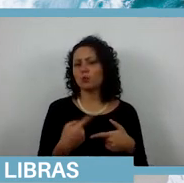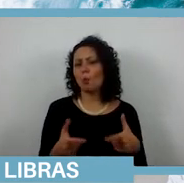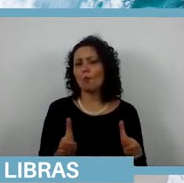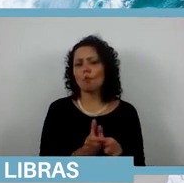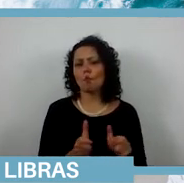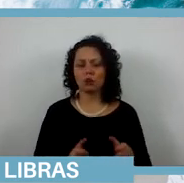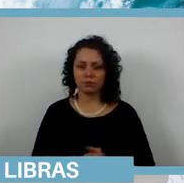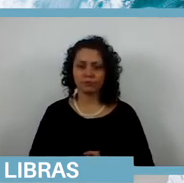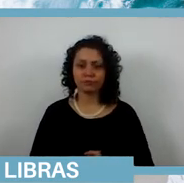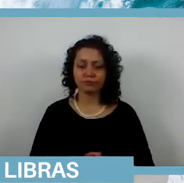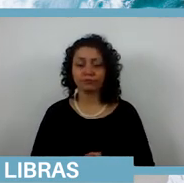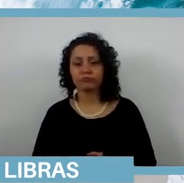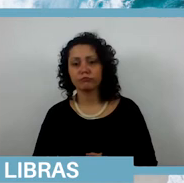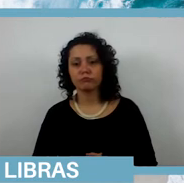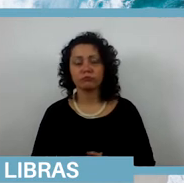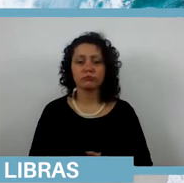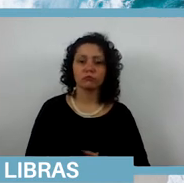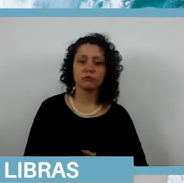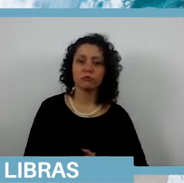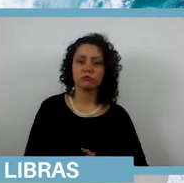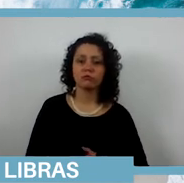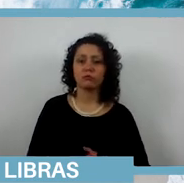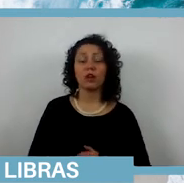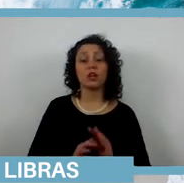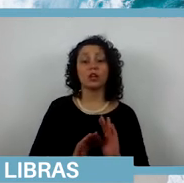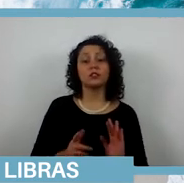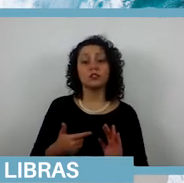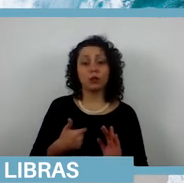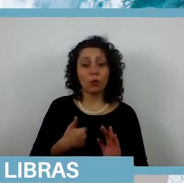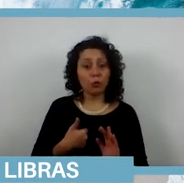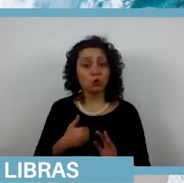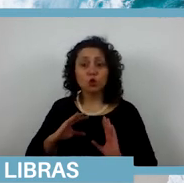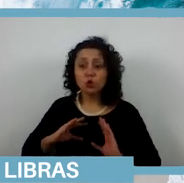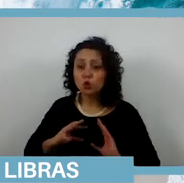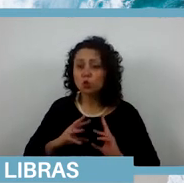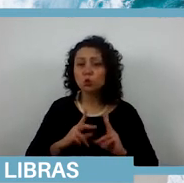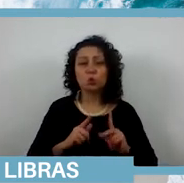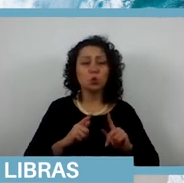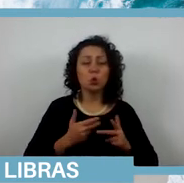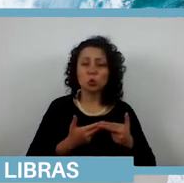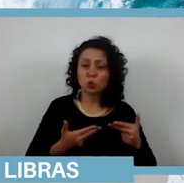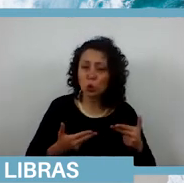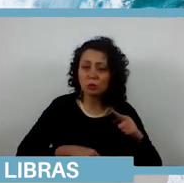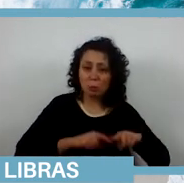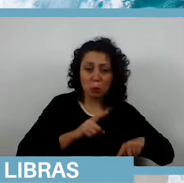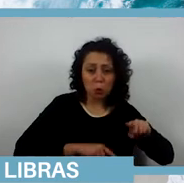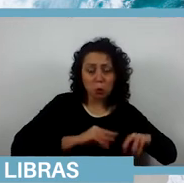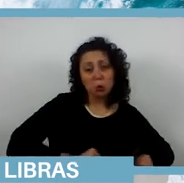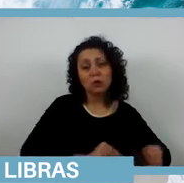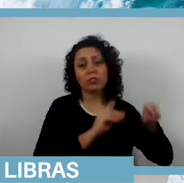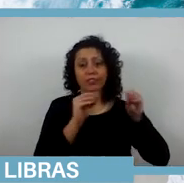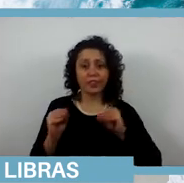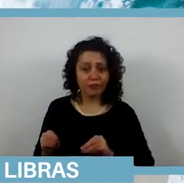e com isso foi desde o início da pandemia migrando tudo que ainda não tinha um alarme para online né